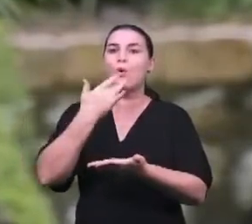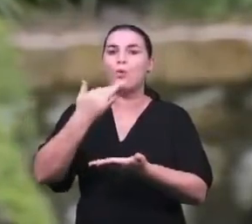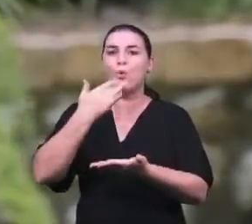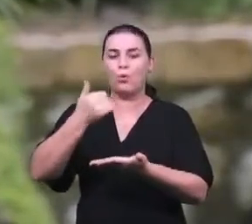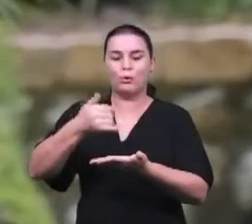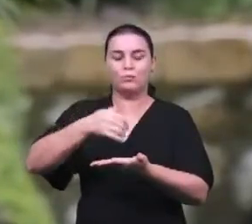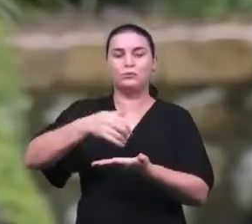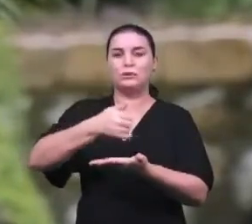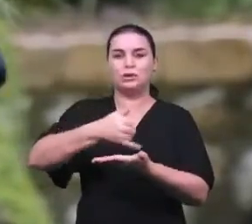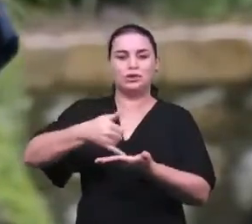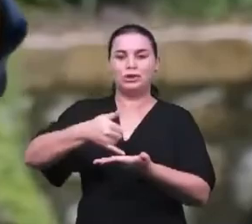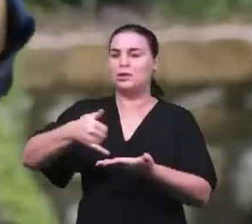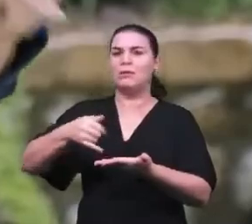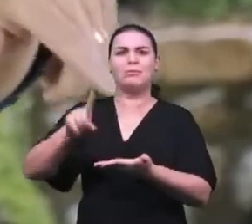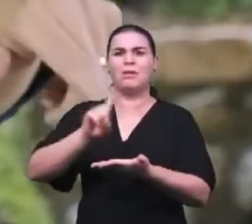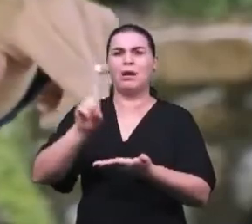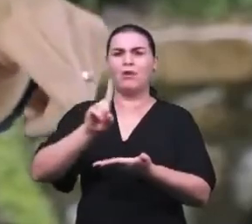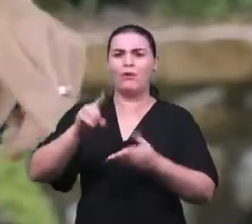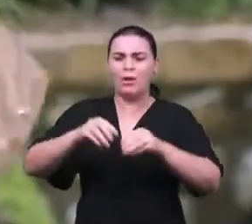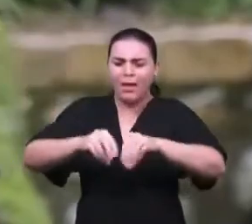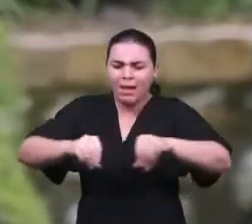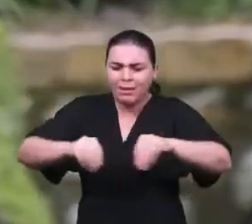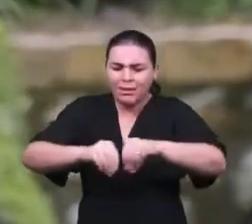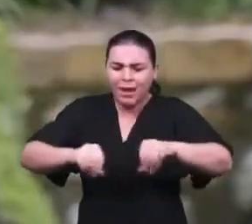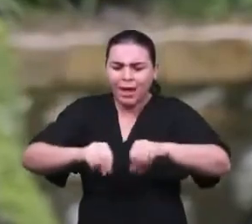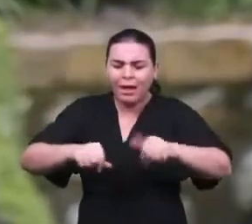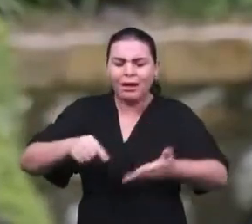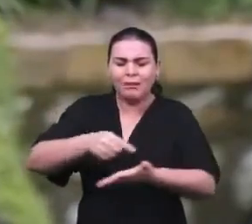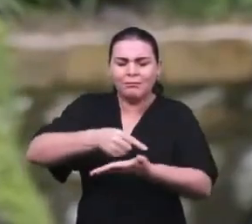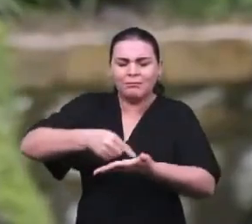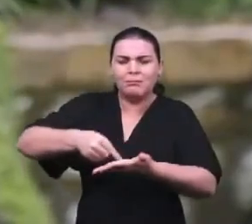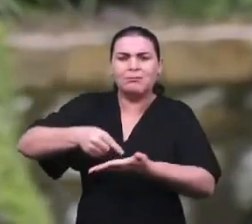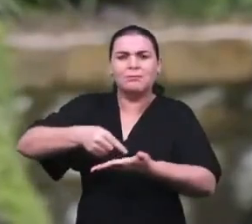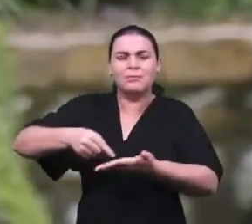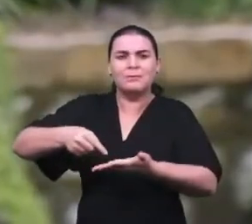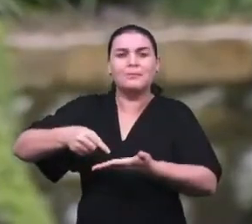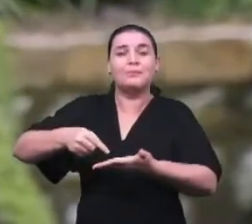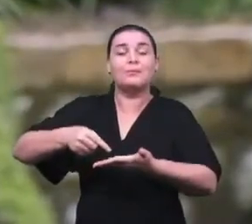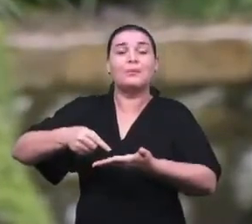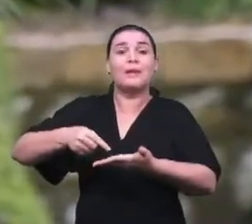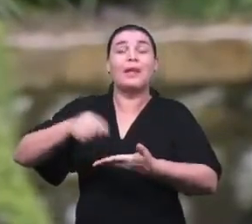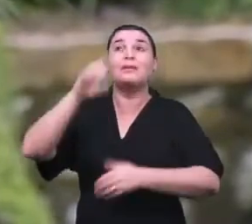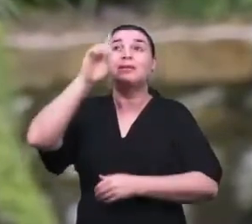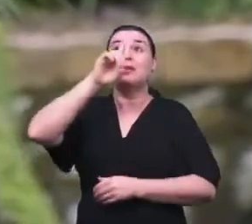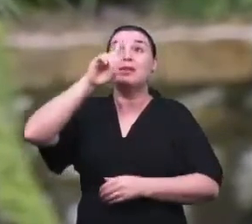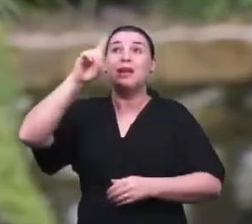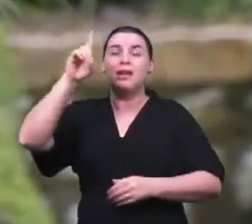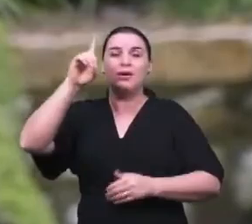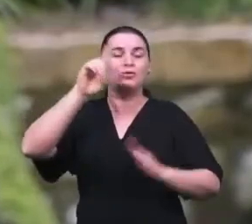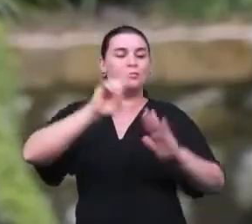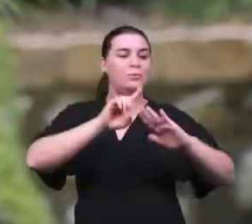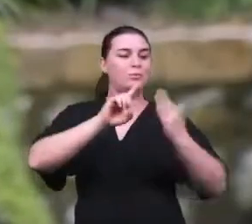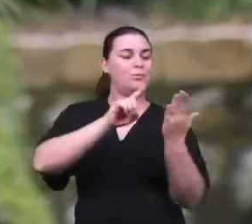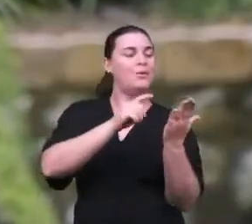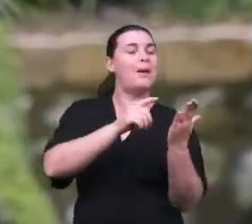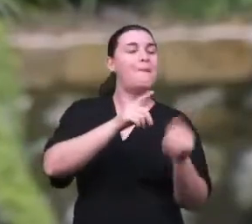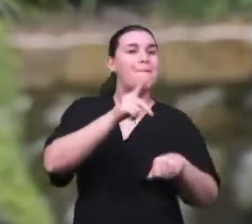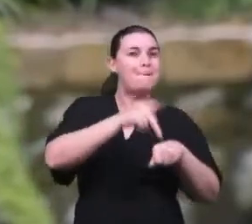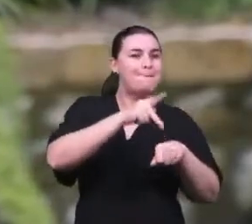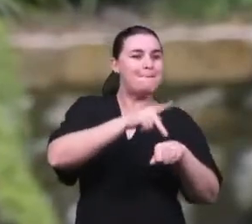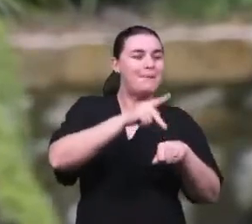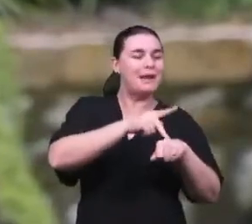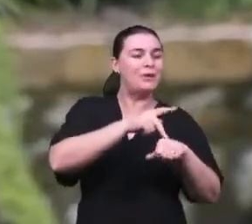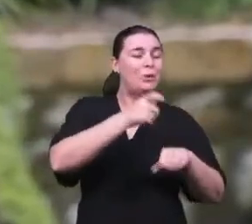seus mandamentos no coração duro de Israel, enquanto o Senhor Jesus deixou escrito nessa terra o